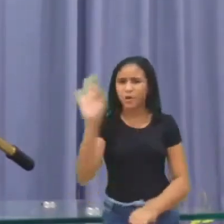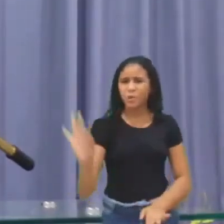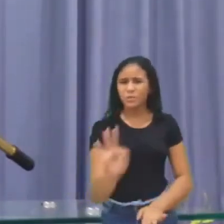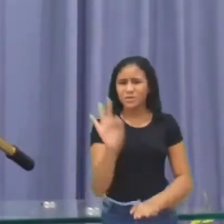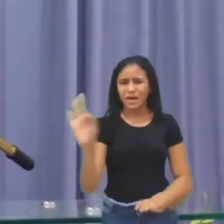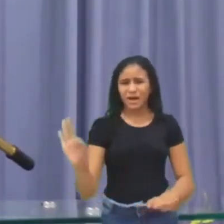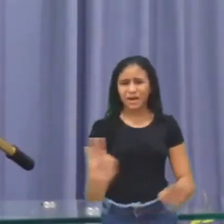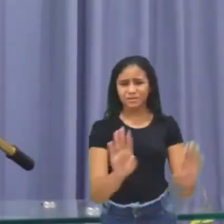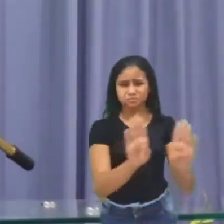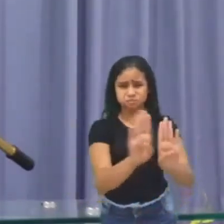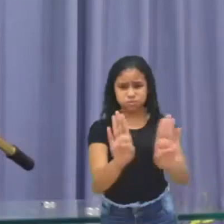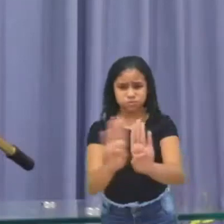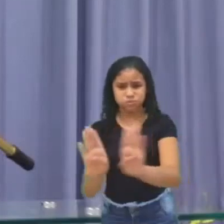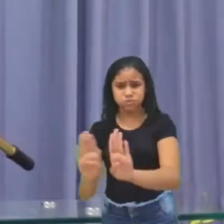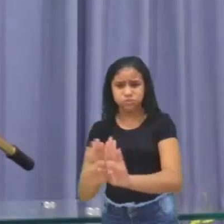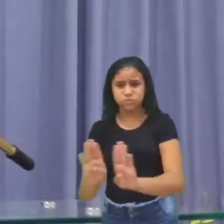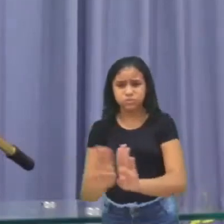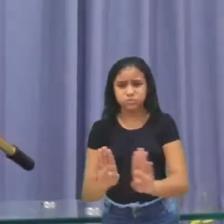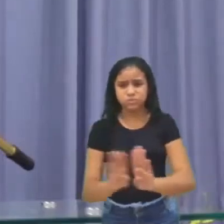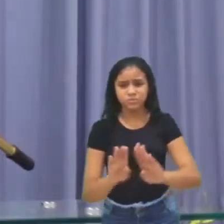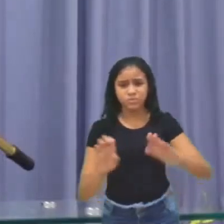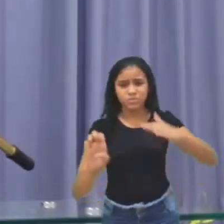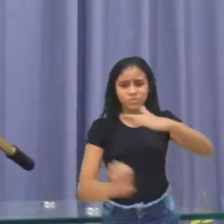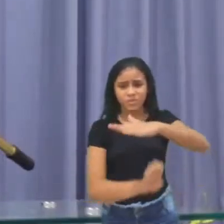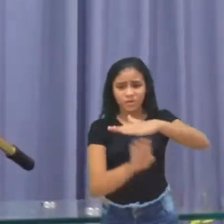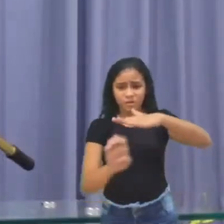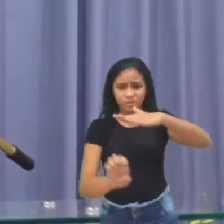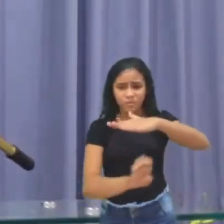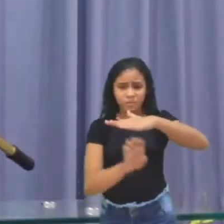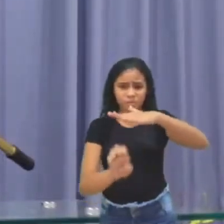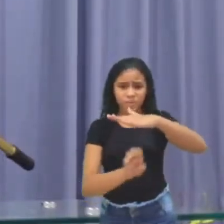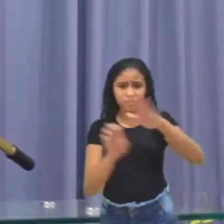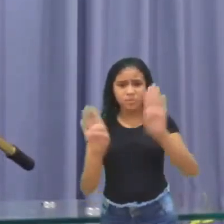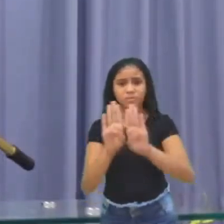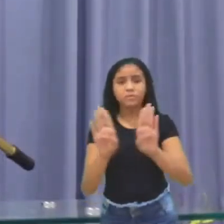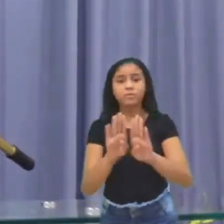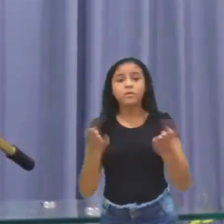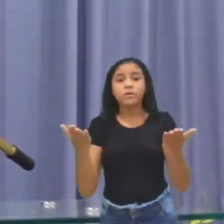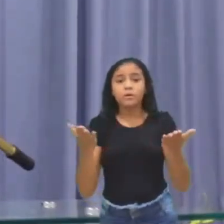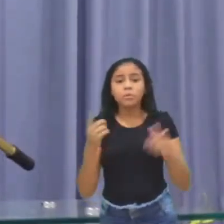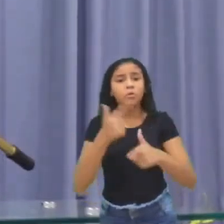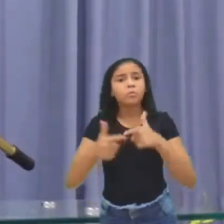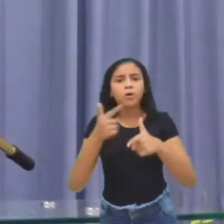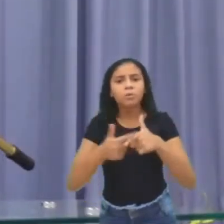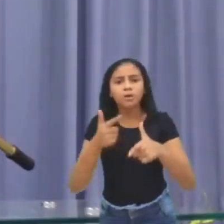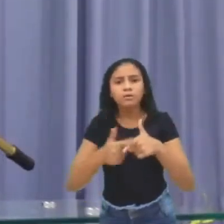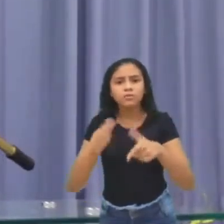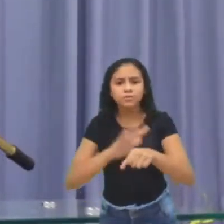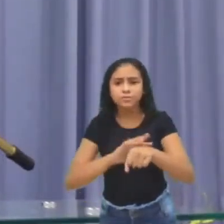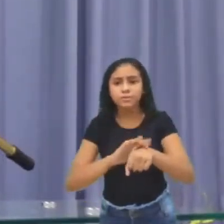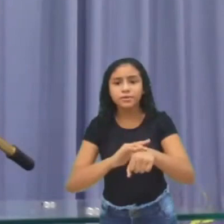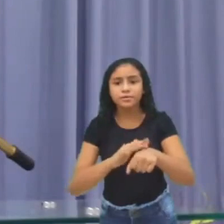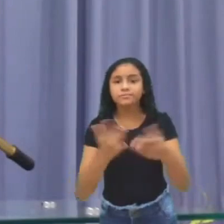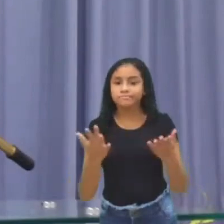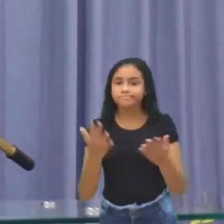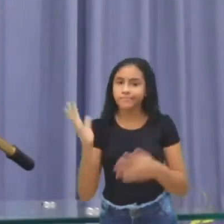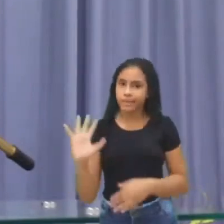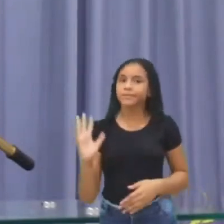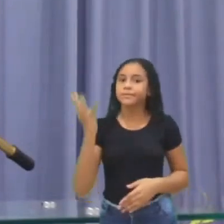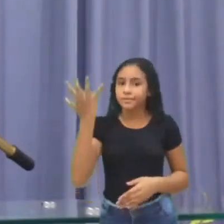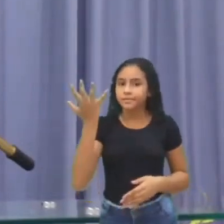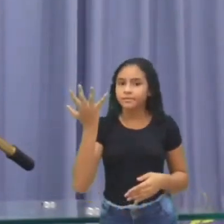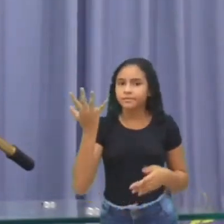fecharam, empresas fecharam por causa de um problema de enfermidade. Está acontecendo isso. Tudo